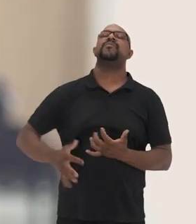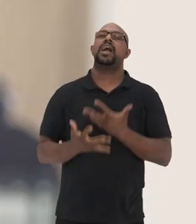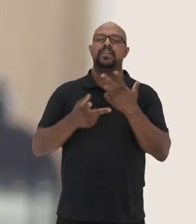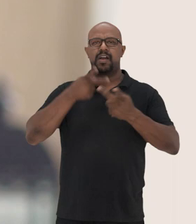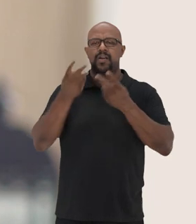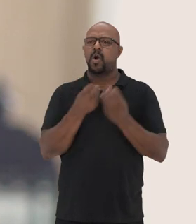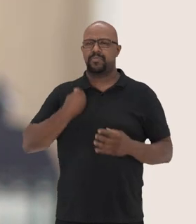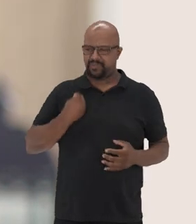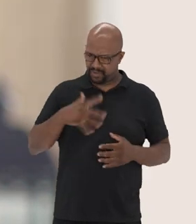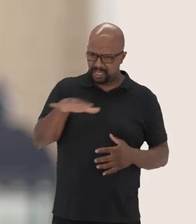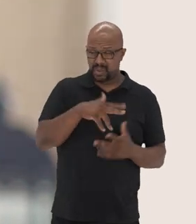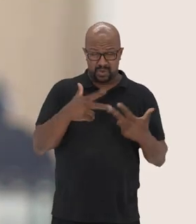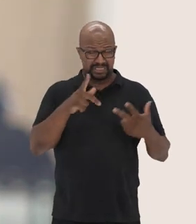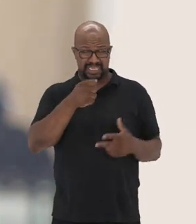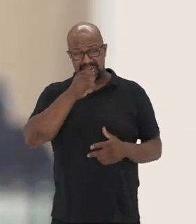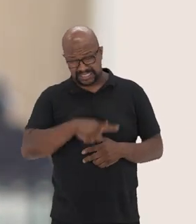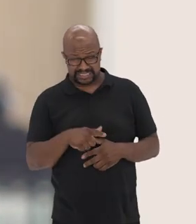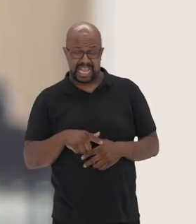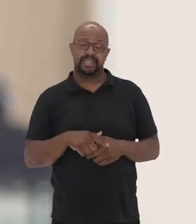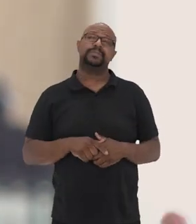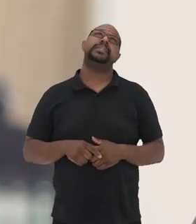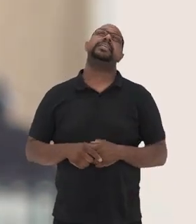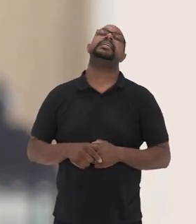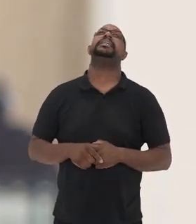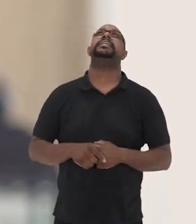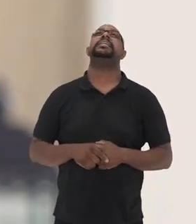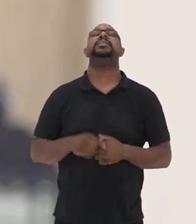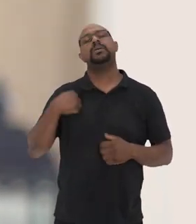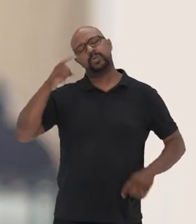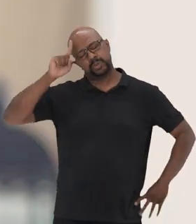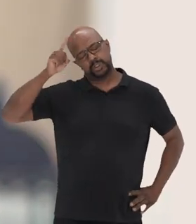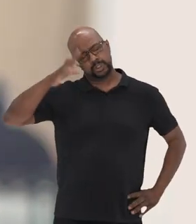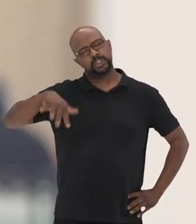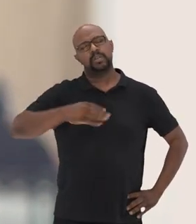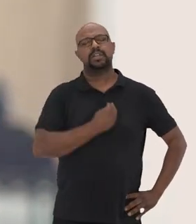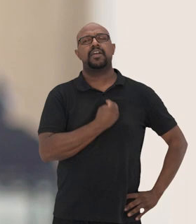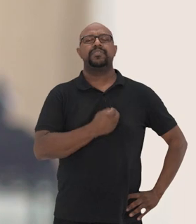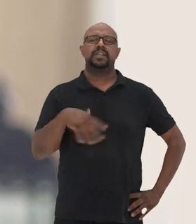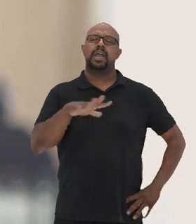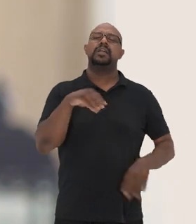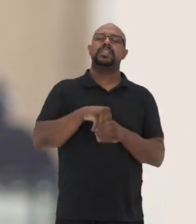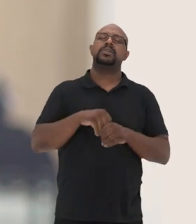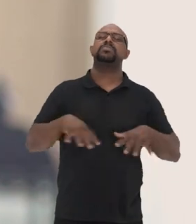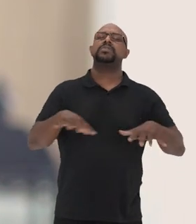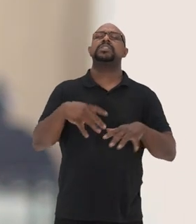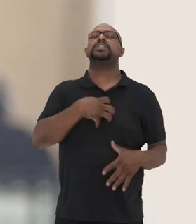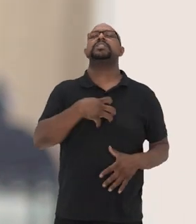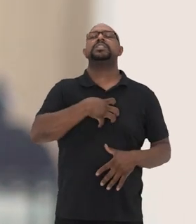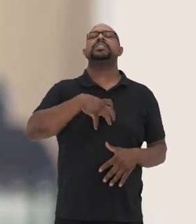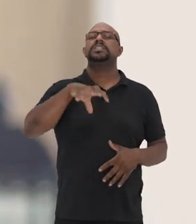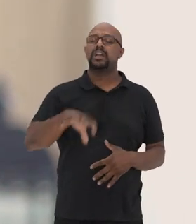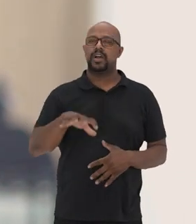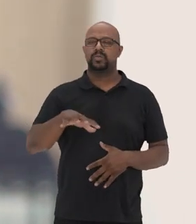em situações e episódios engraçados e sobre o cotidiano da vida da cidade de Salvador e dos